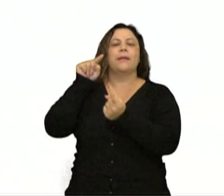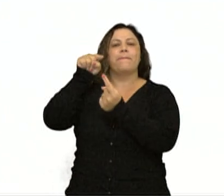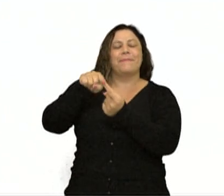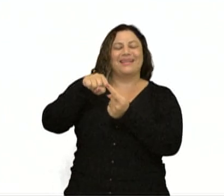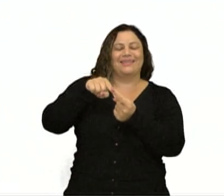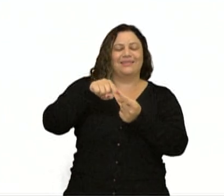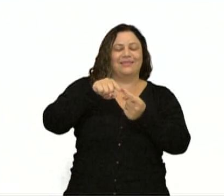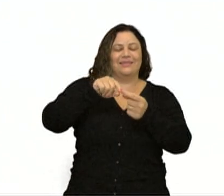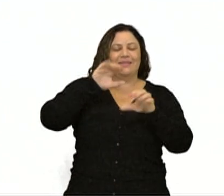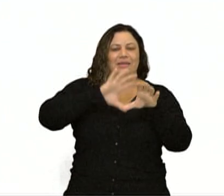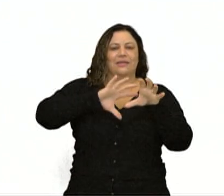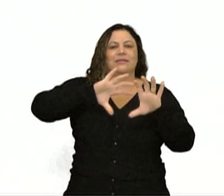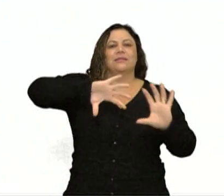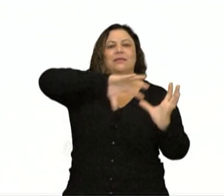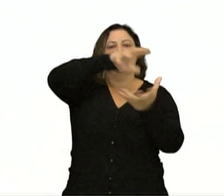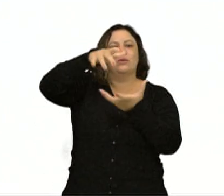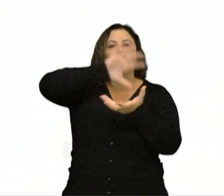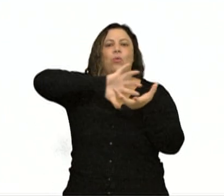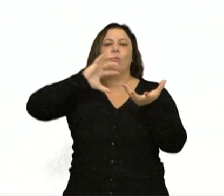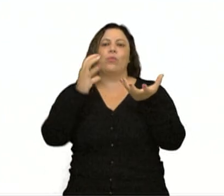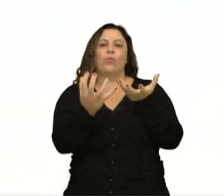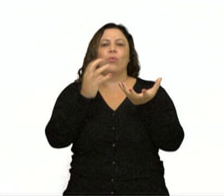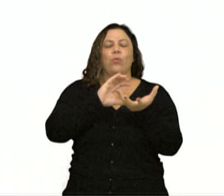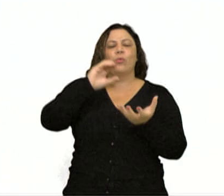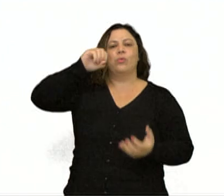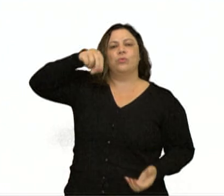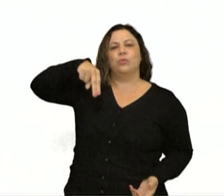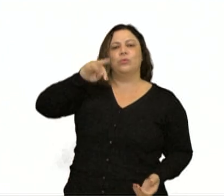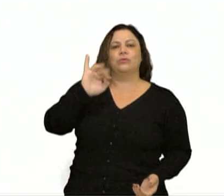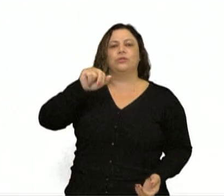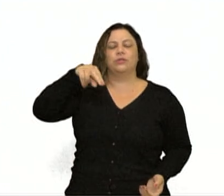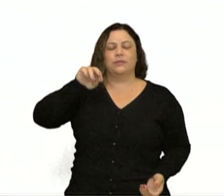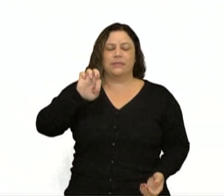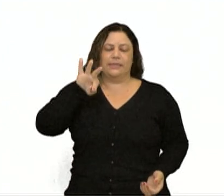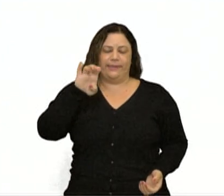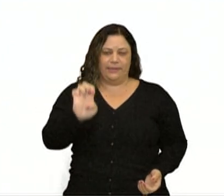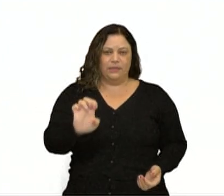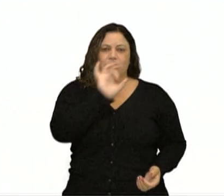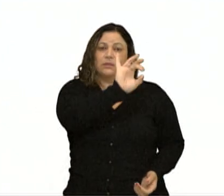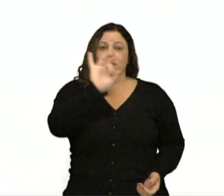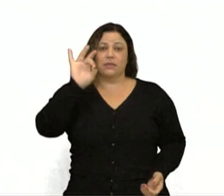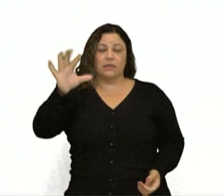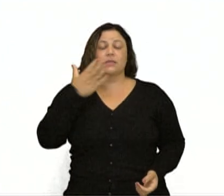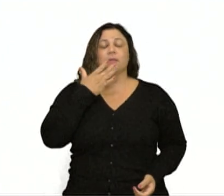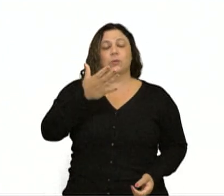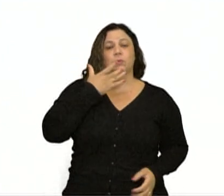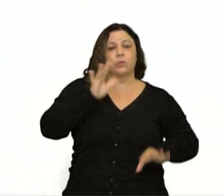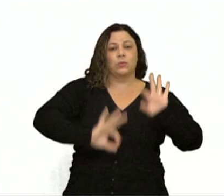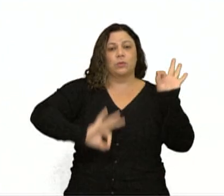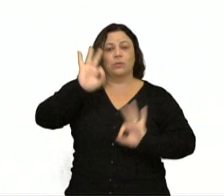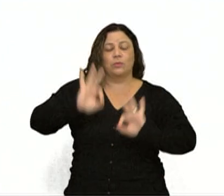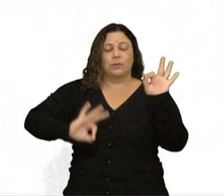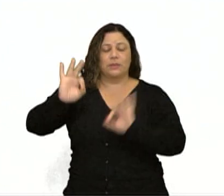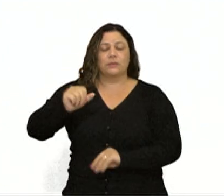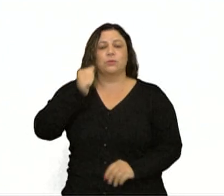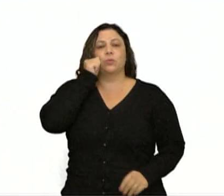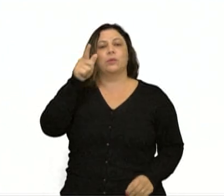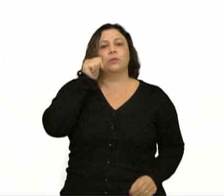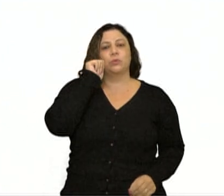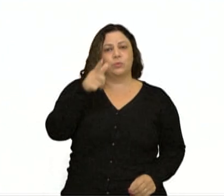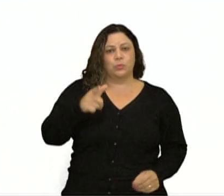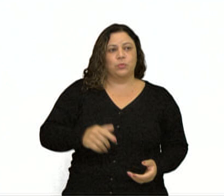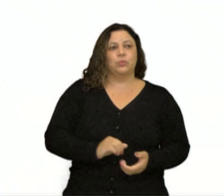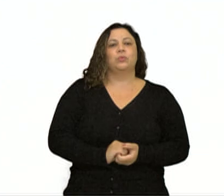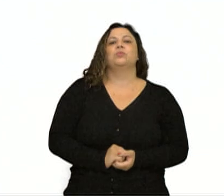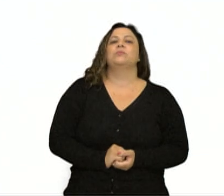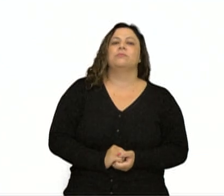continentes. Cada cor representa um continente na organização das Olimpíadas. O azul